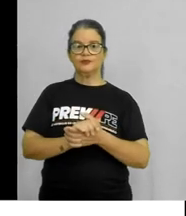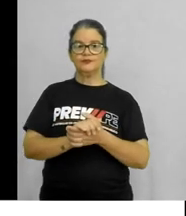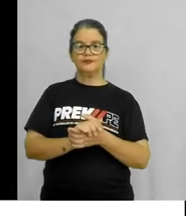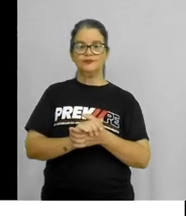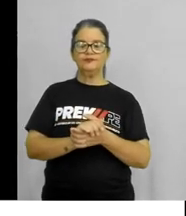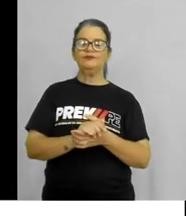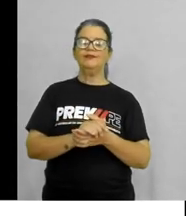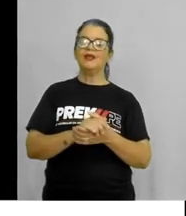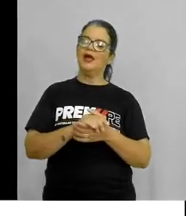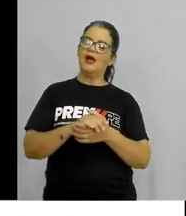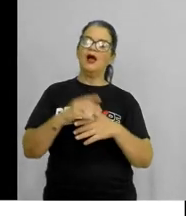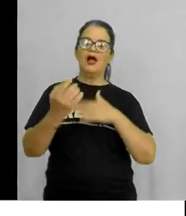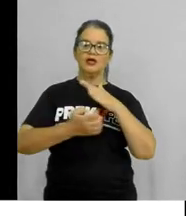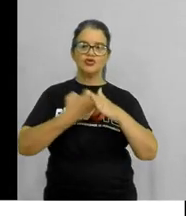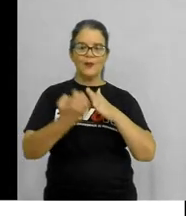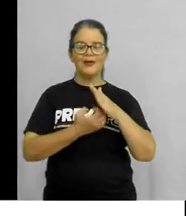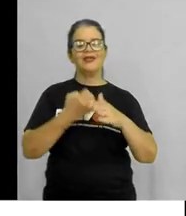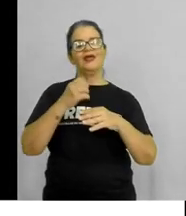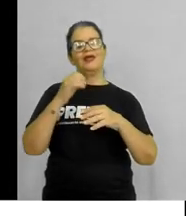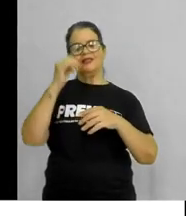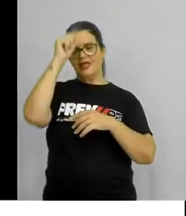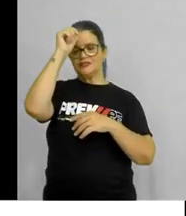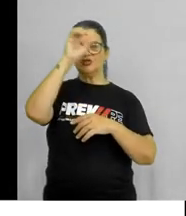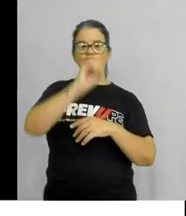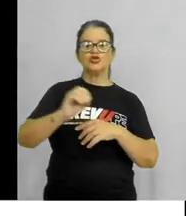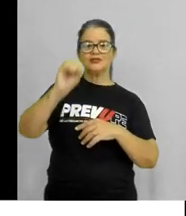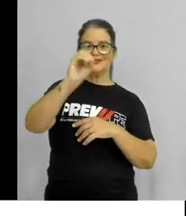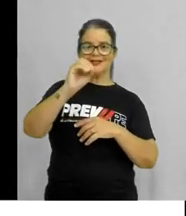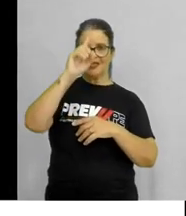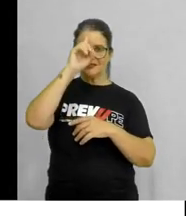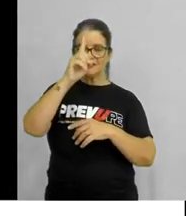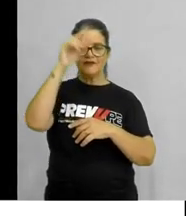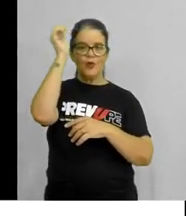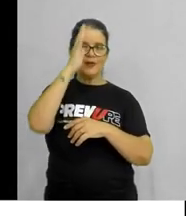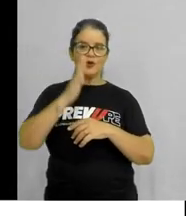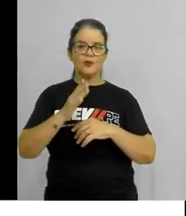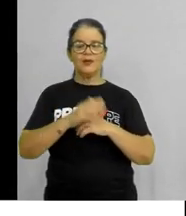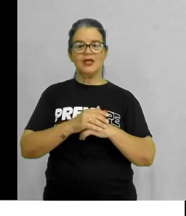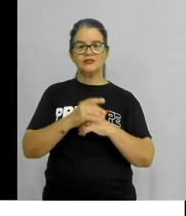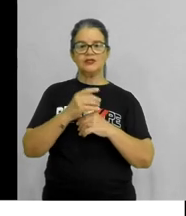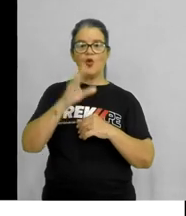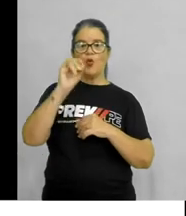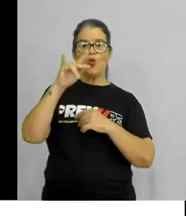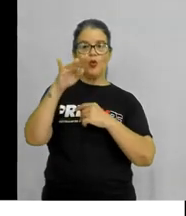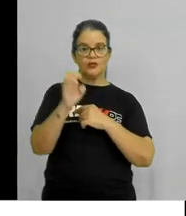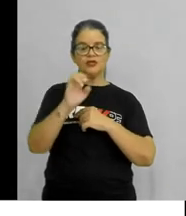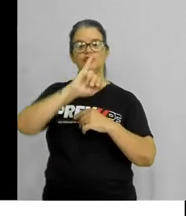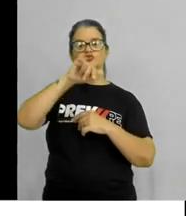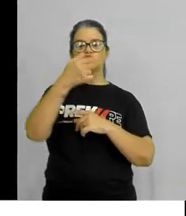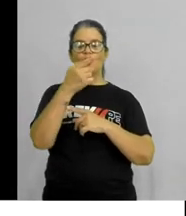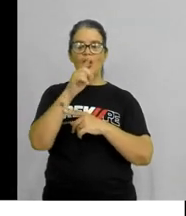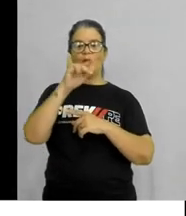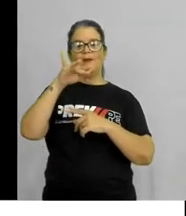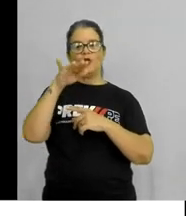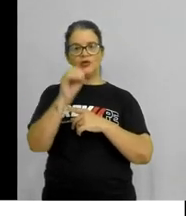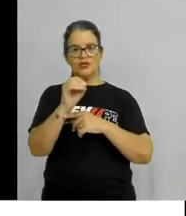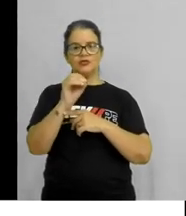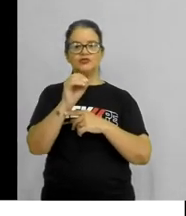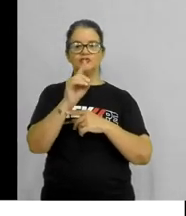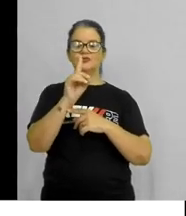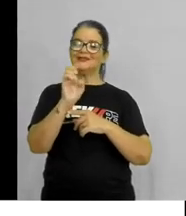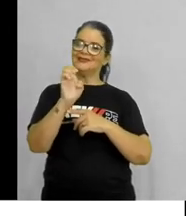a companhia das Índias ocidentais enviou para o Brasil O Conde João Maurício